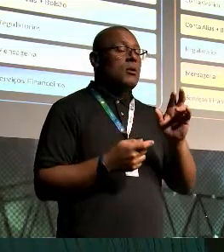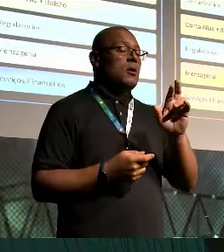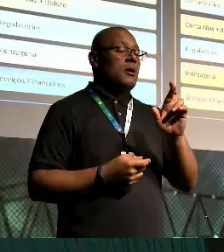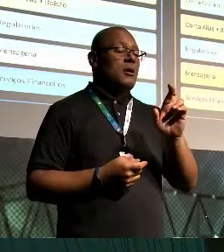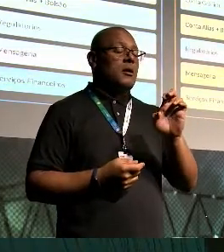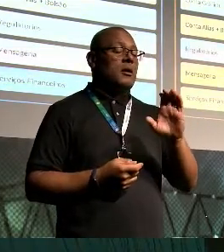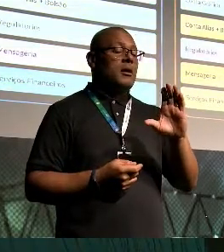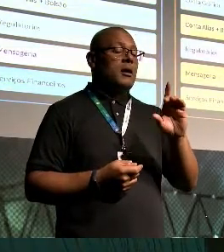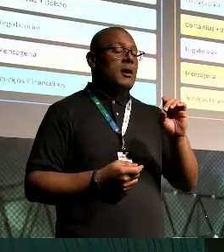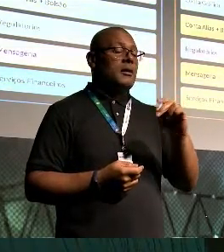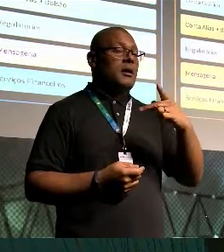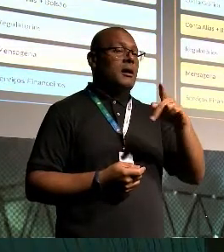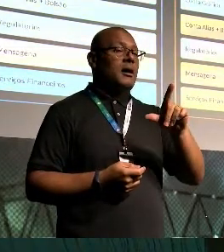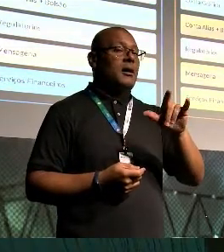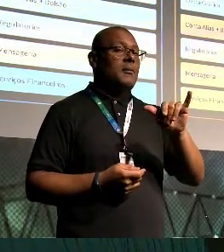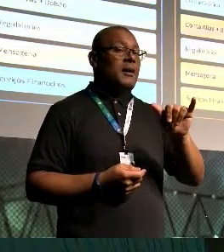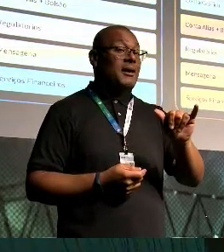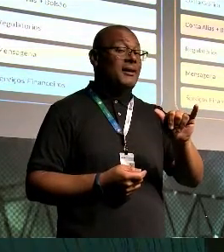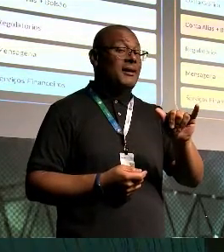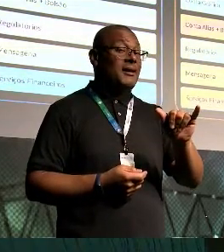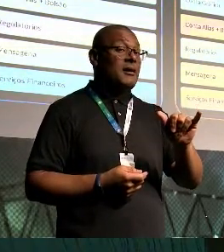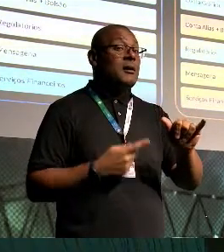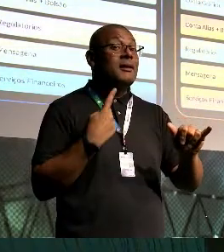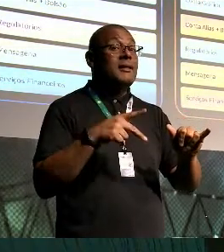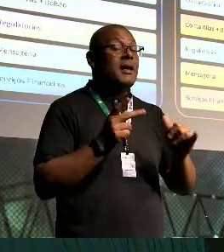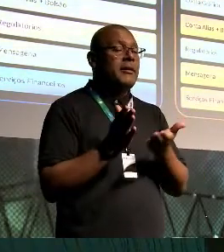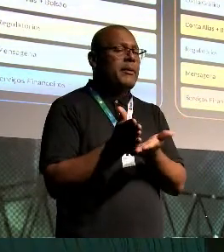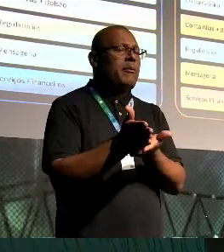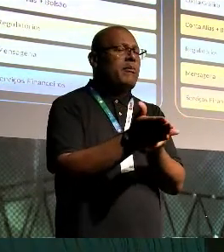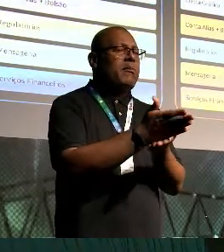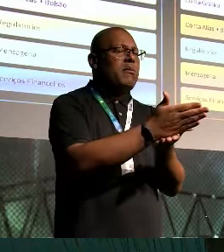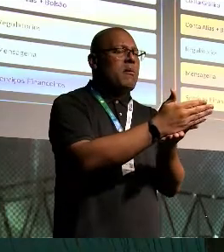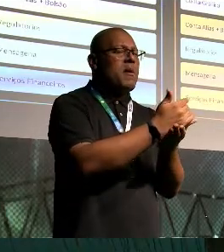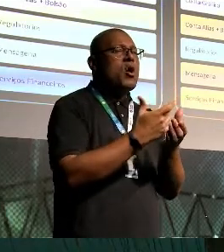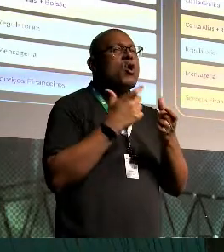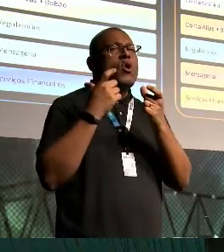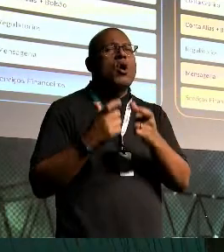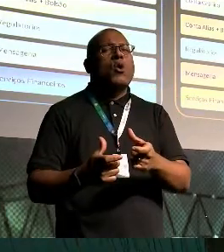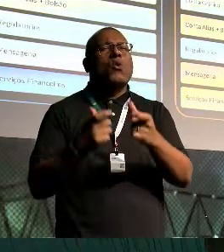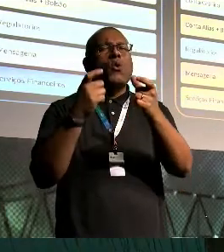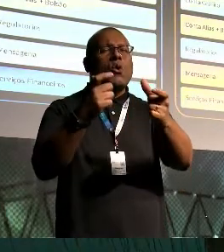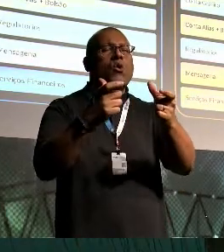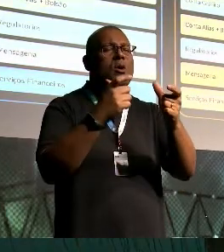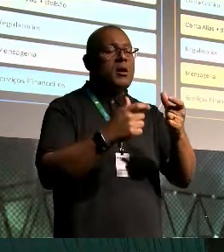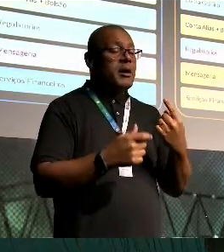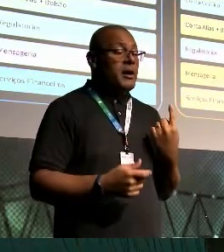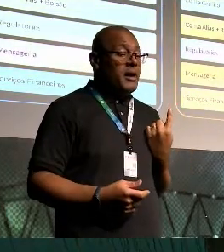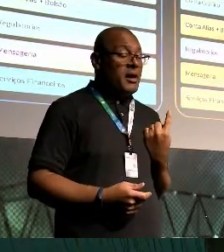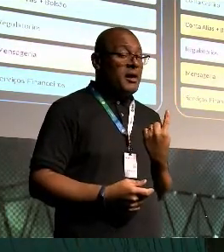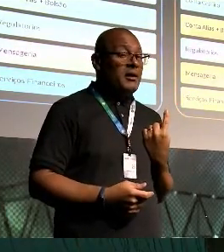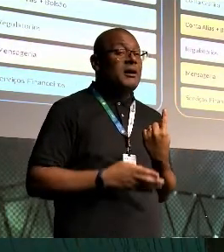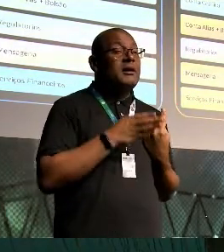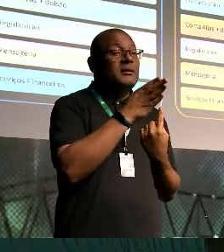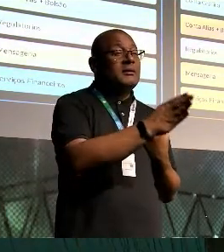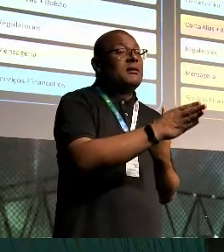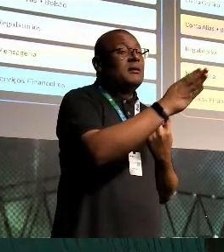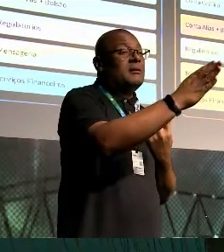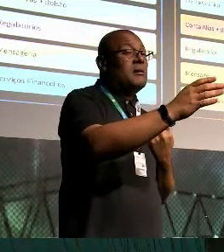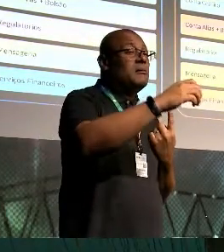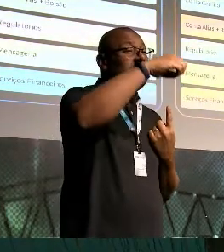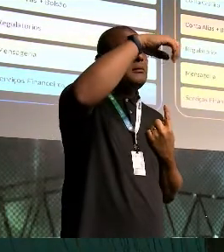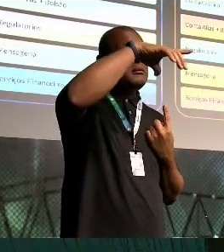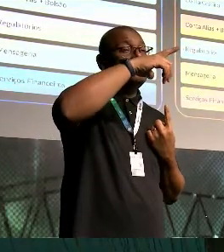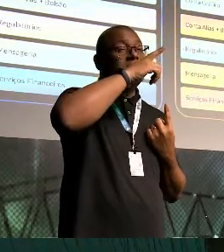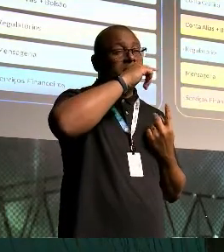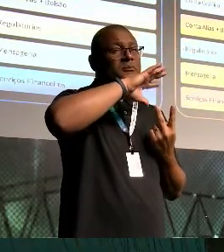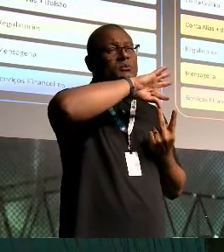ele poder coletar todas as contas de consumo para diversas concessionárias, ele, ao invés de ir lá para água, gás, telefonia,